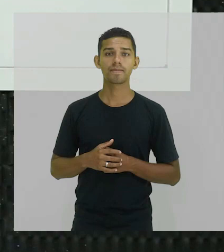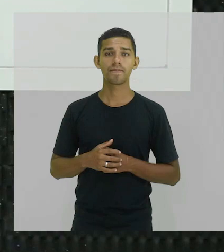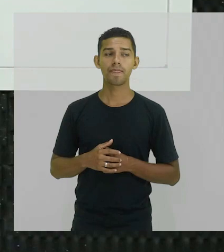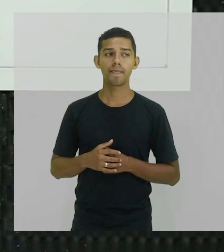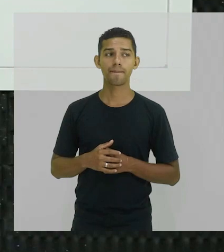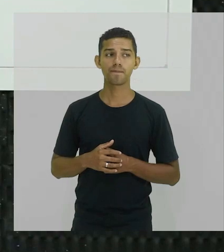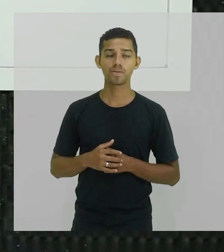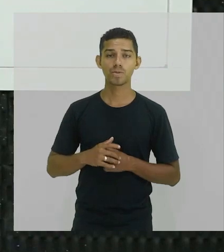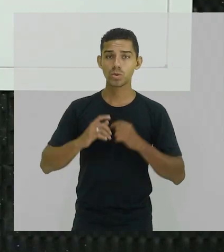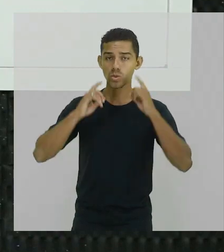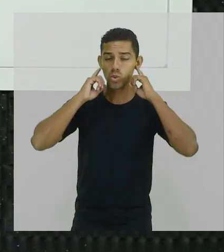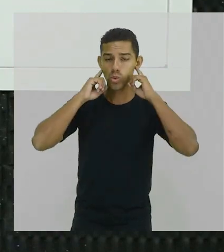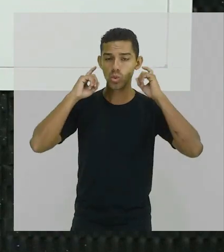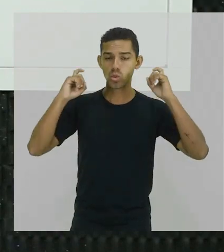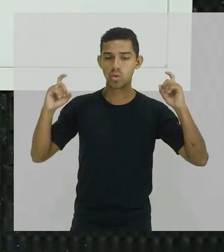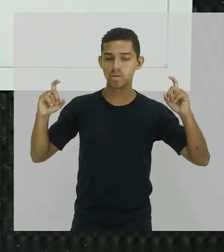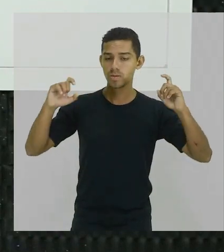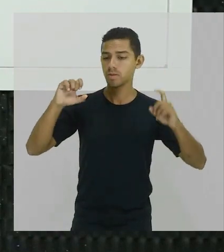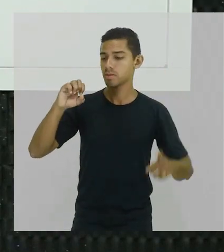com o som.